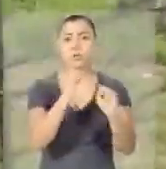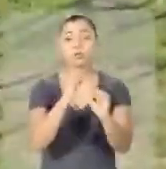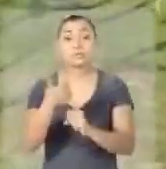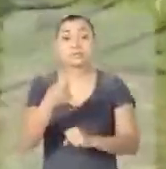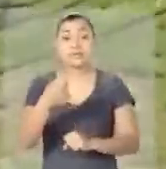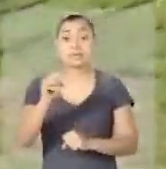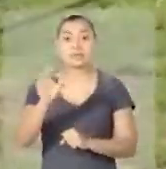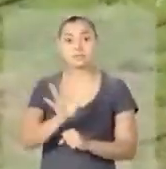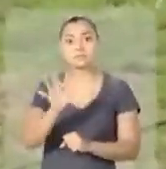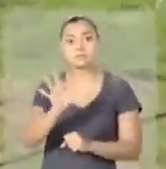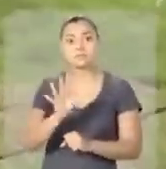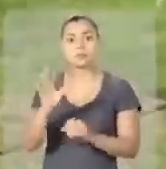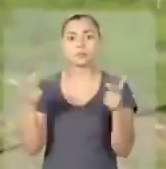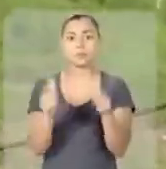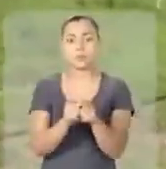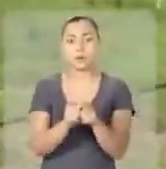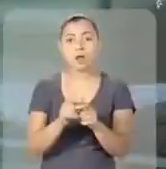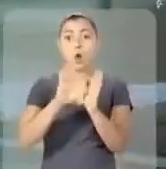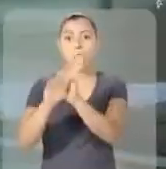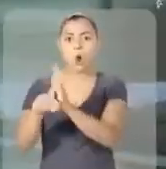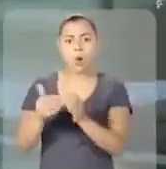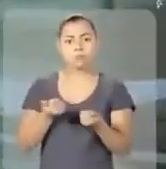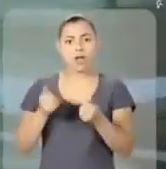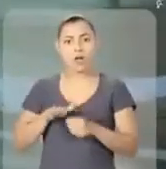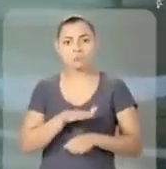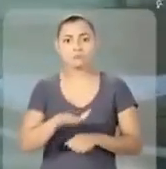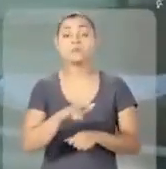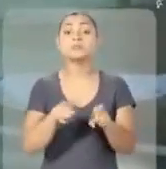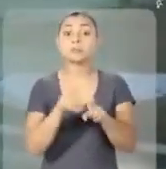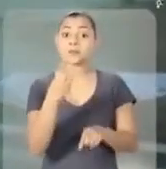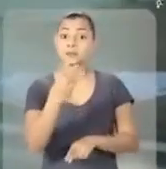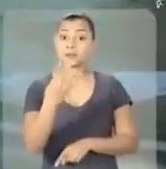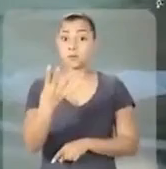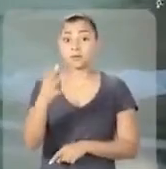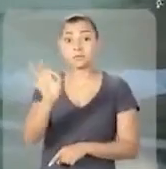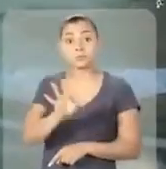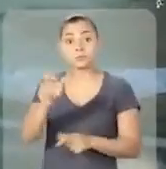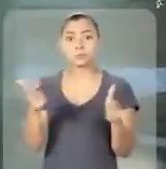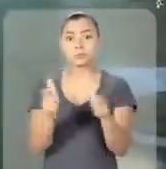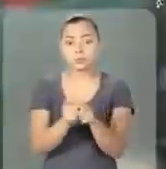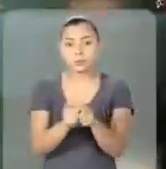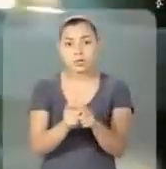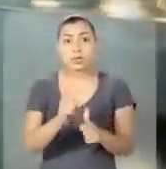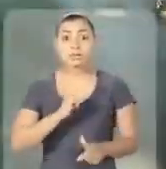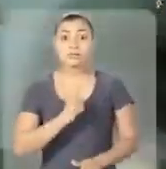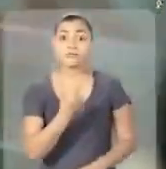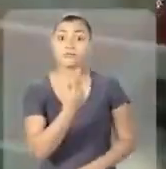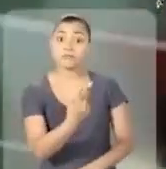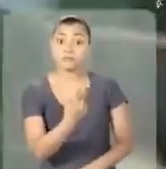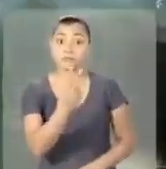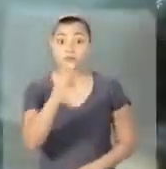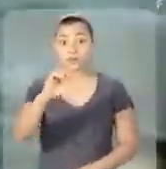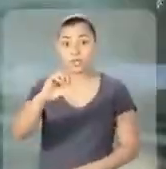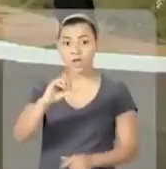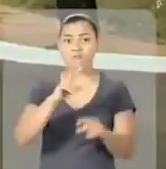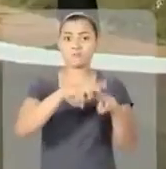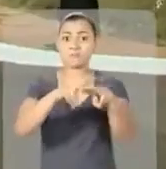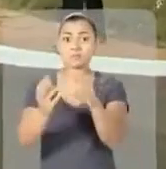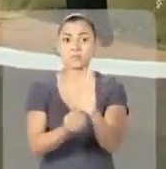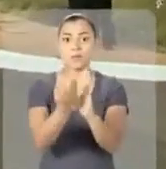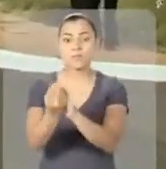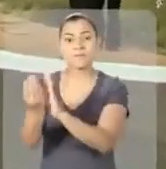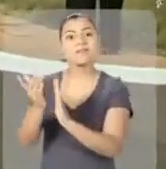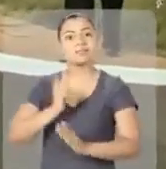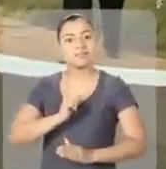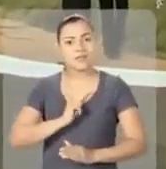de homicídios caiu 70%. O roubo de veículos diminuiu 34%. 29